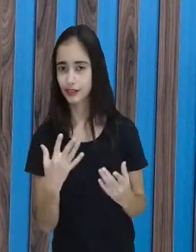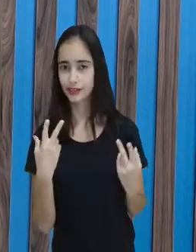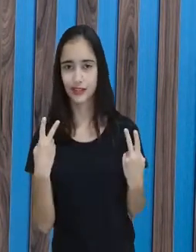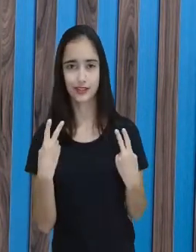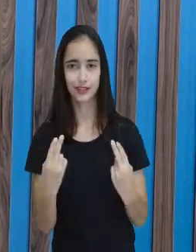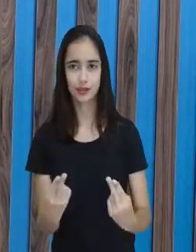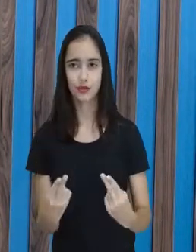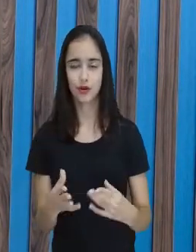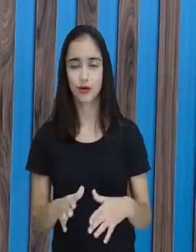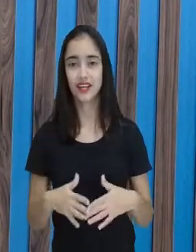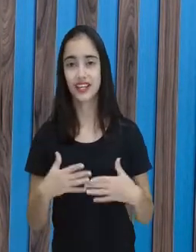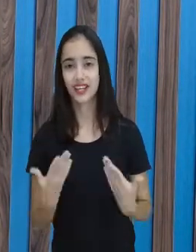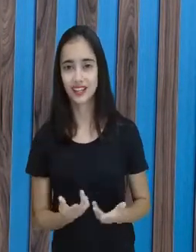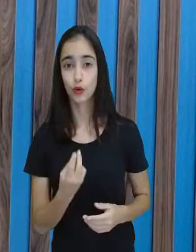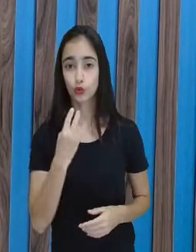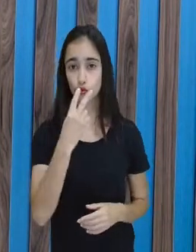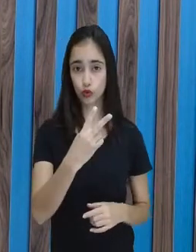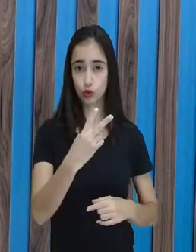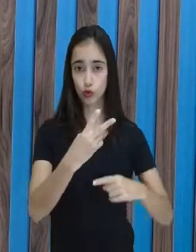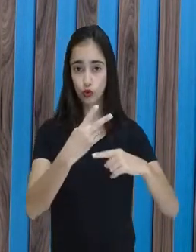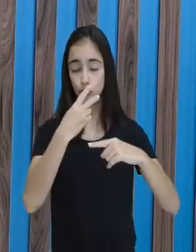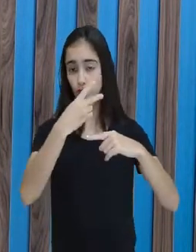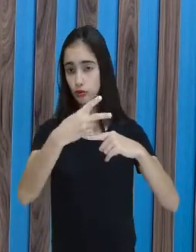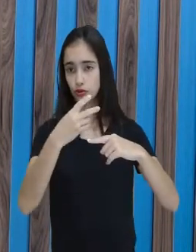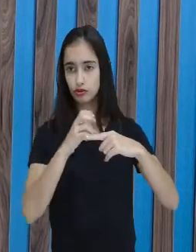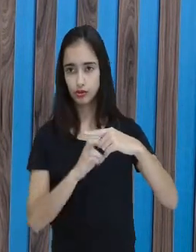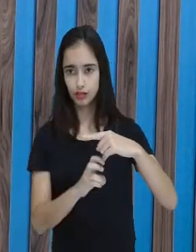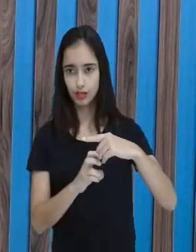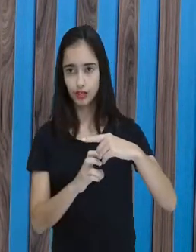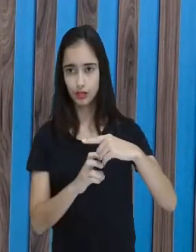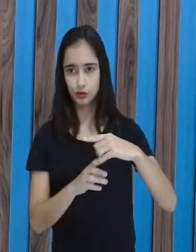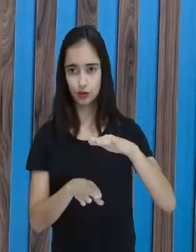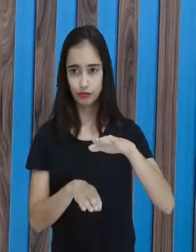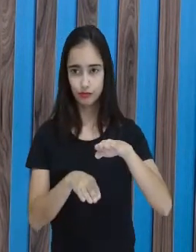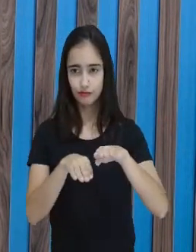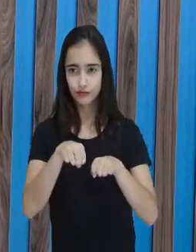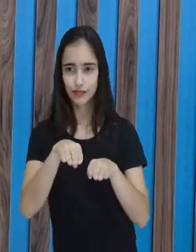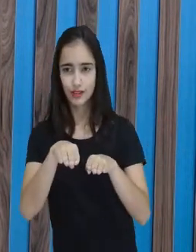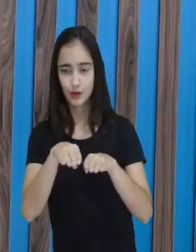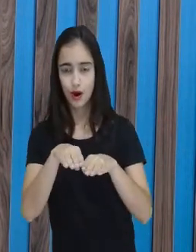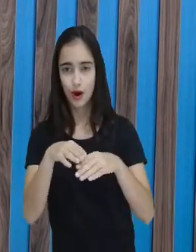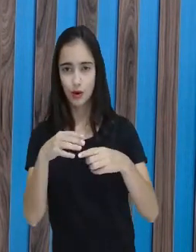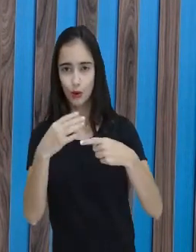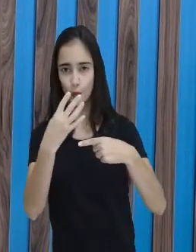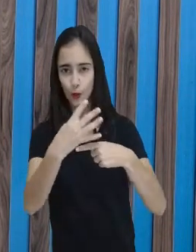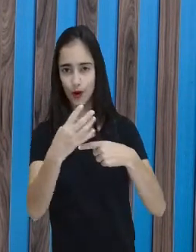2/5, ela é equivalente à fração de Severino,